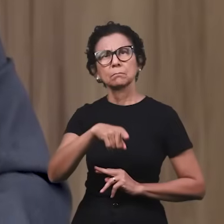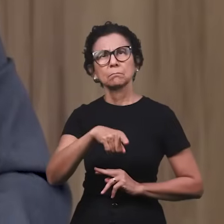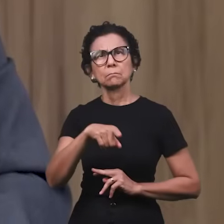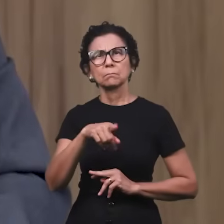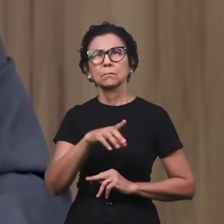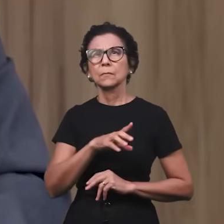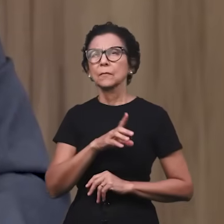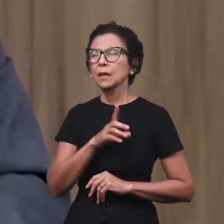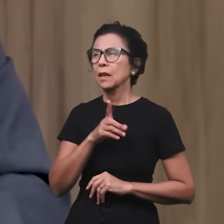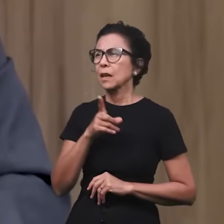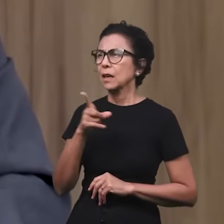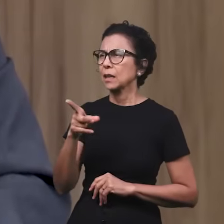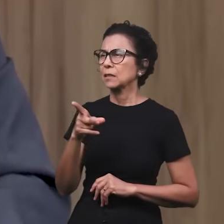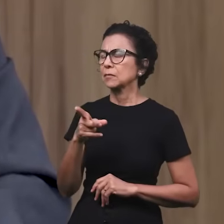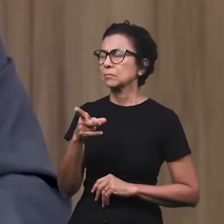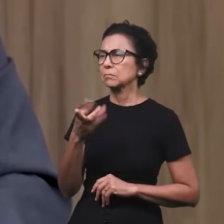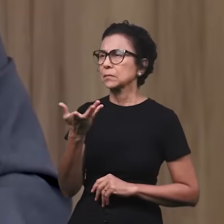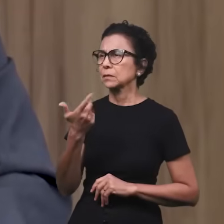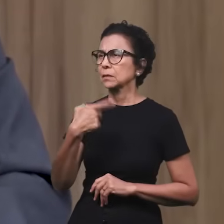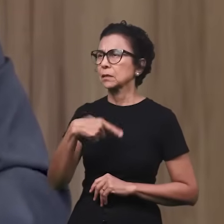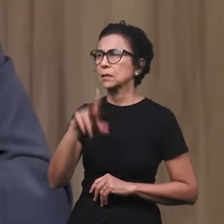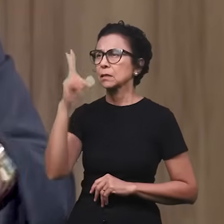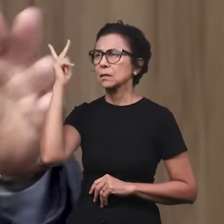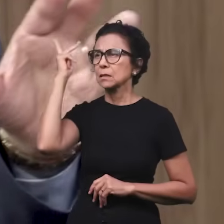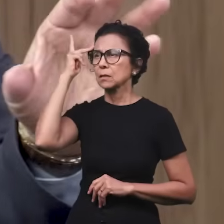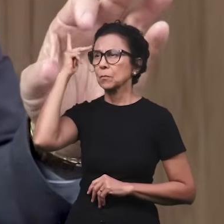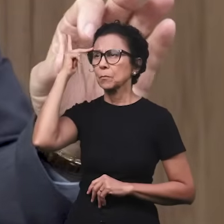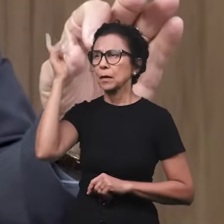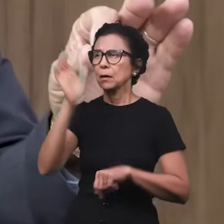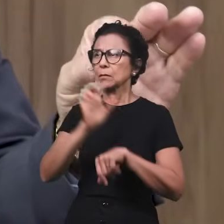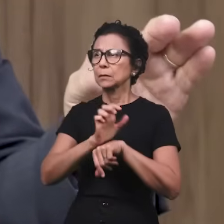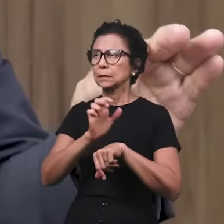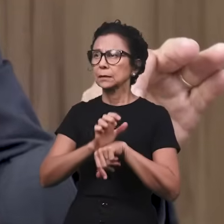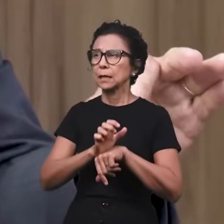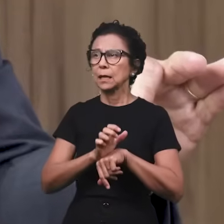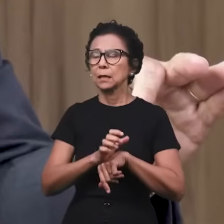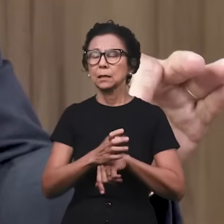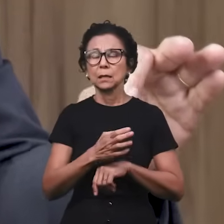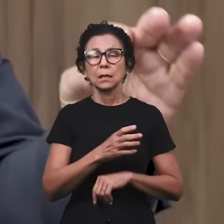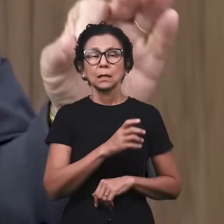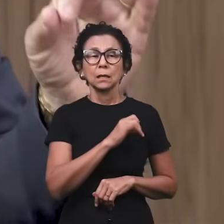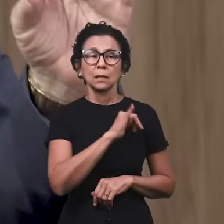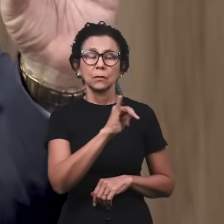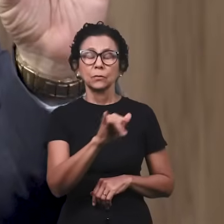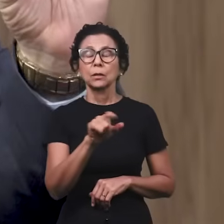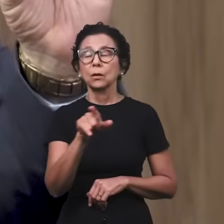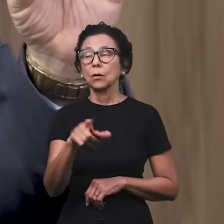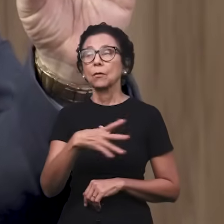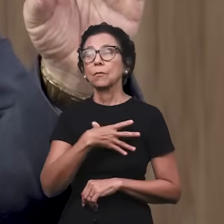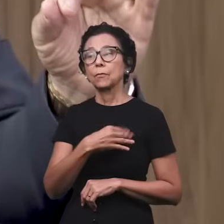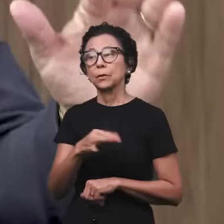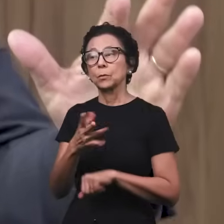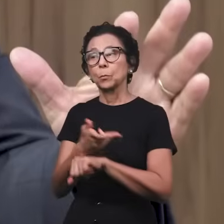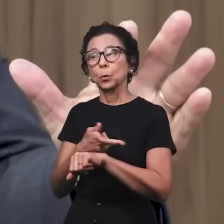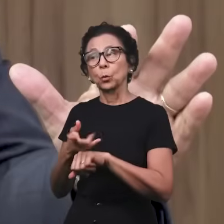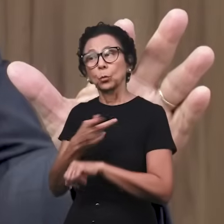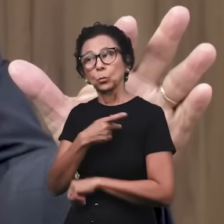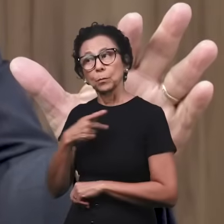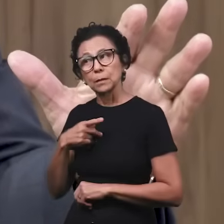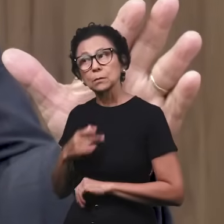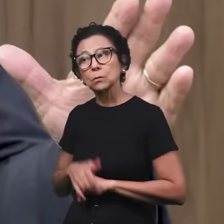se era escolar, não lembro direito, mas eu disse, você vai procurar o seu pastor e vai consultar o